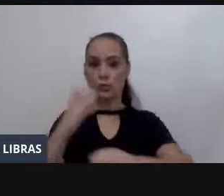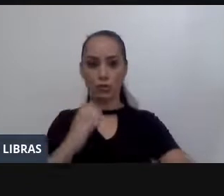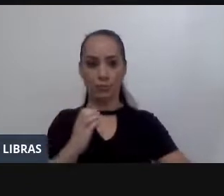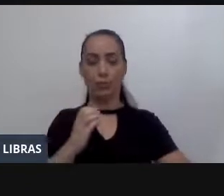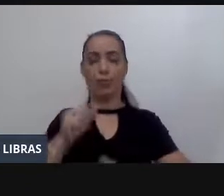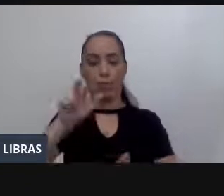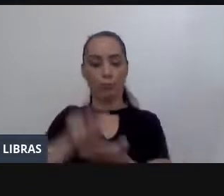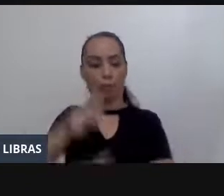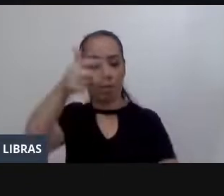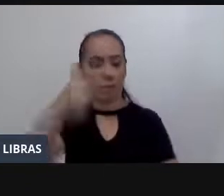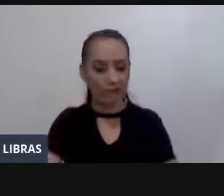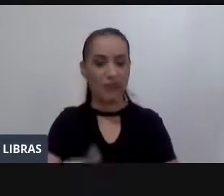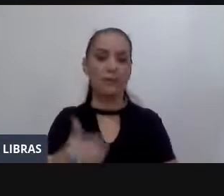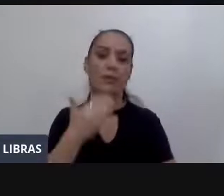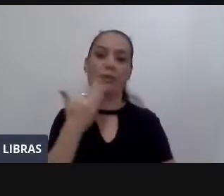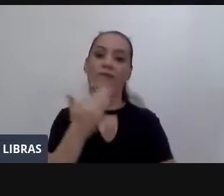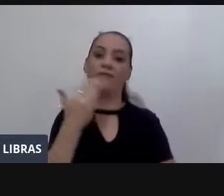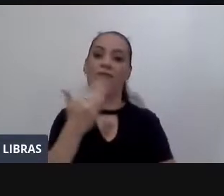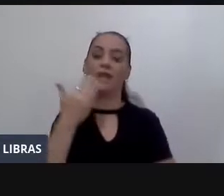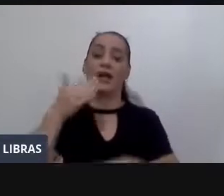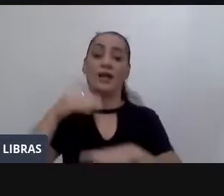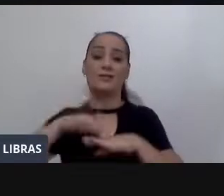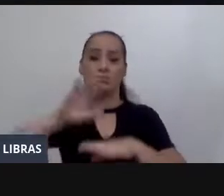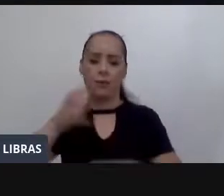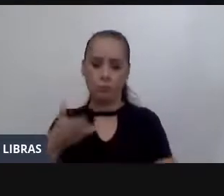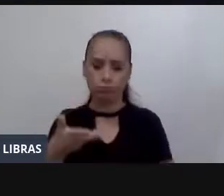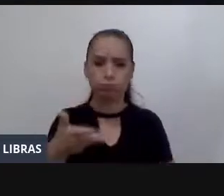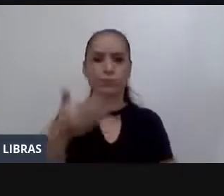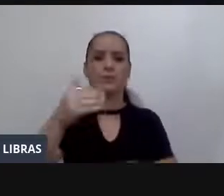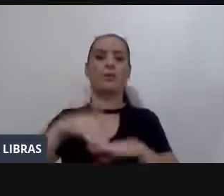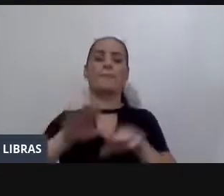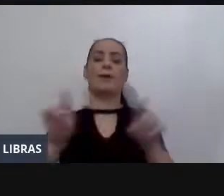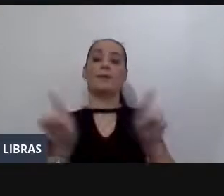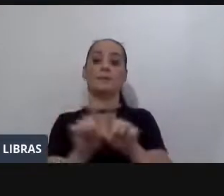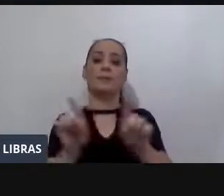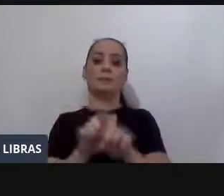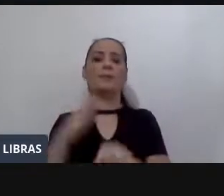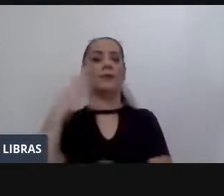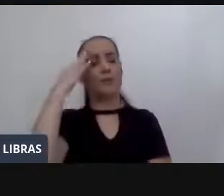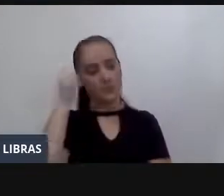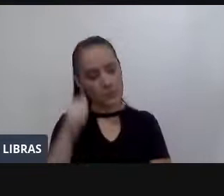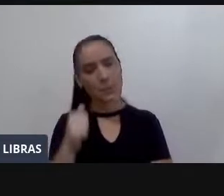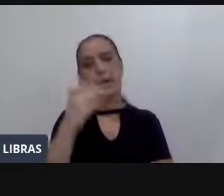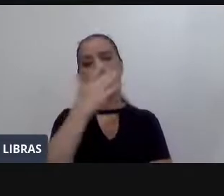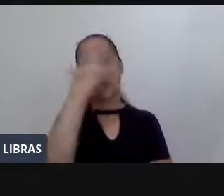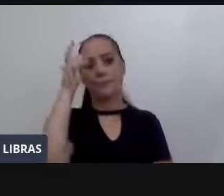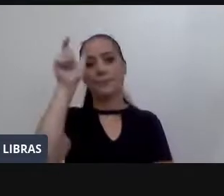mais facilidade, com mais agilidade. Então, a gente sabe que muitas pessoas ficam